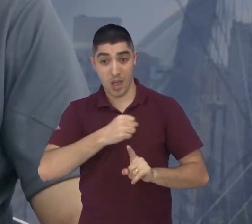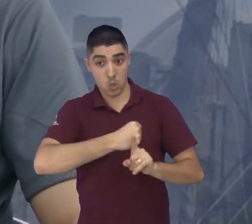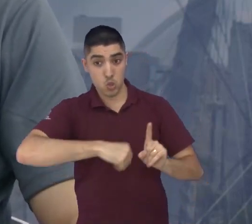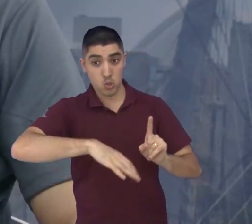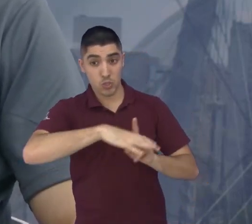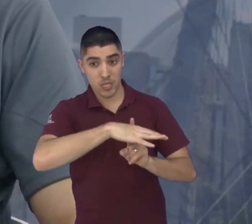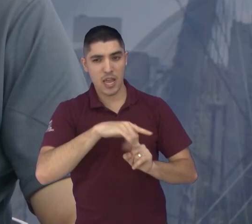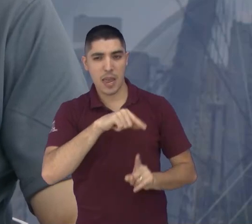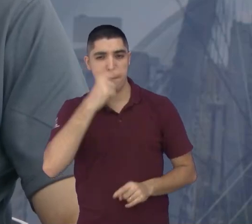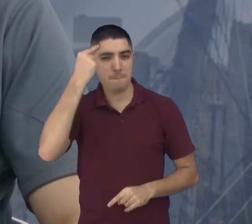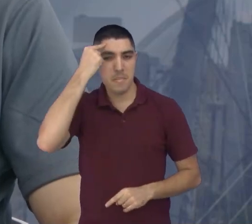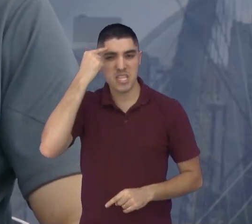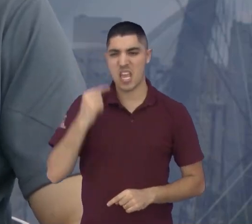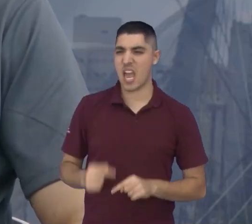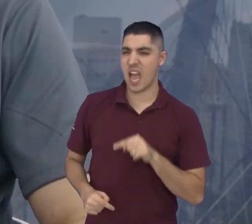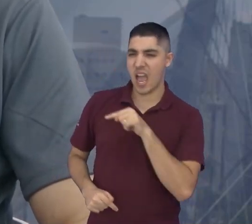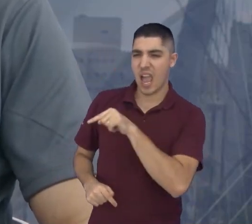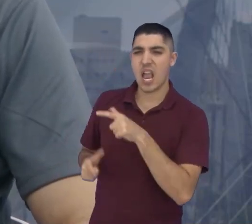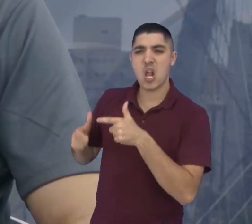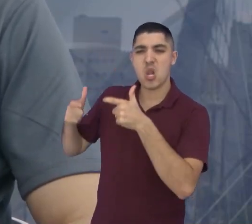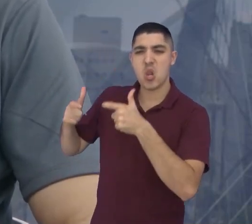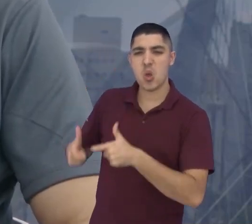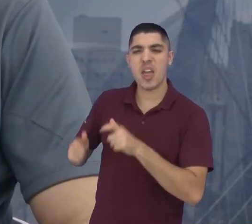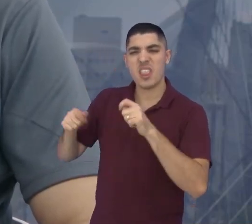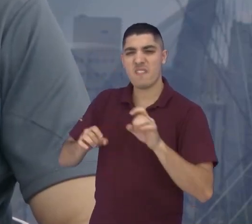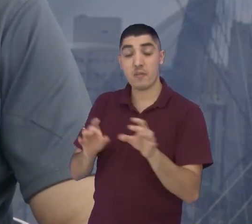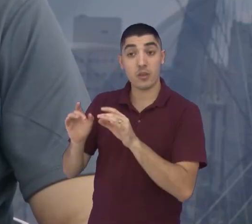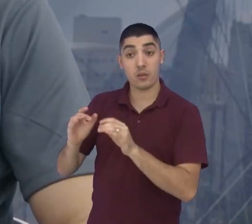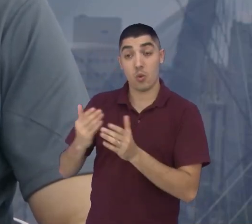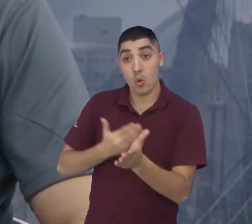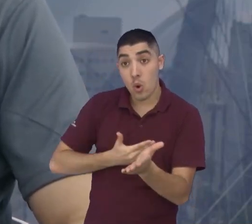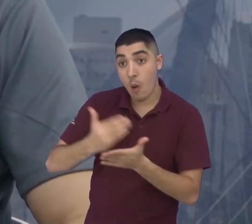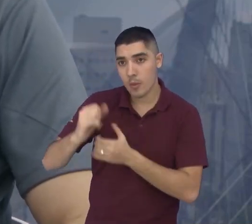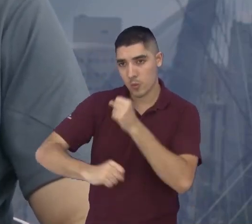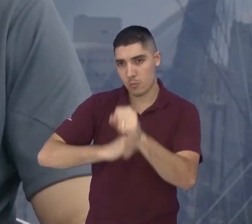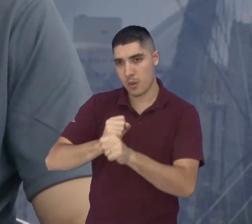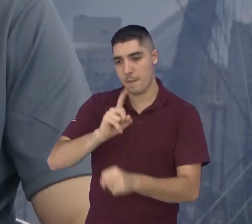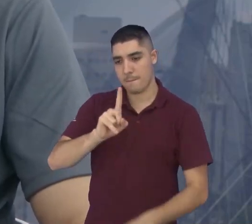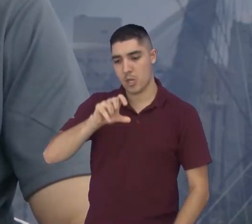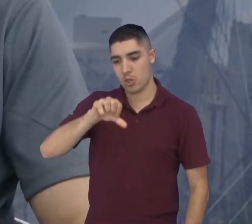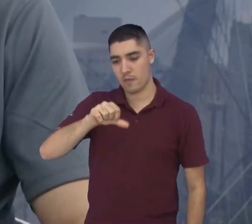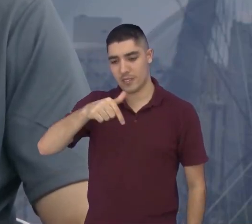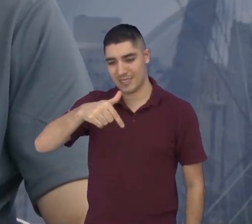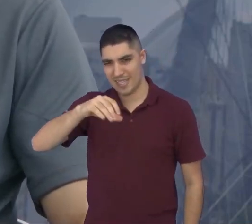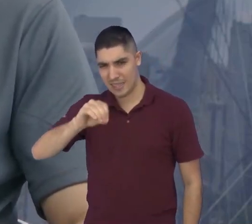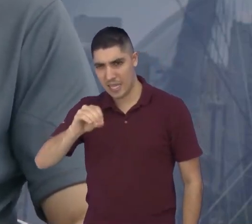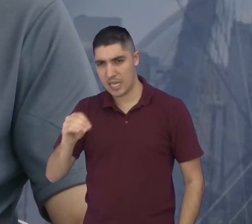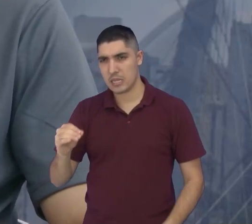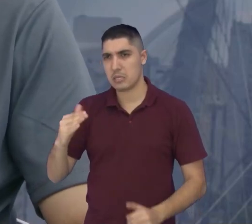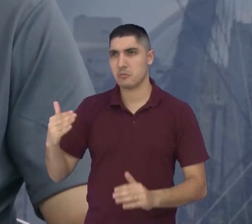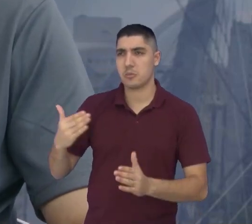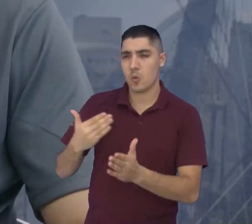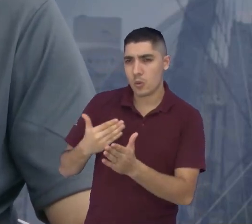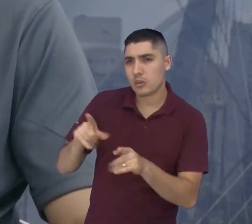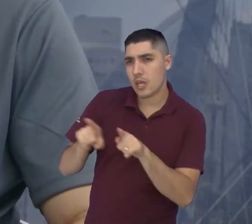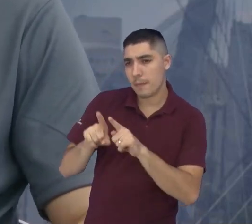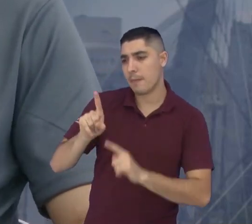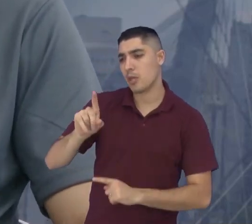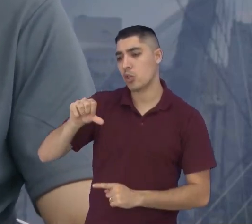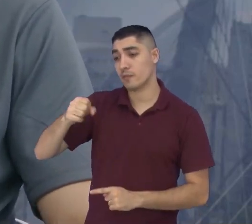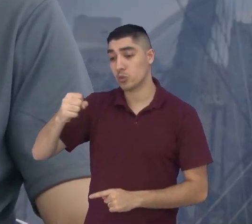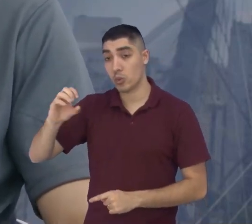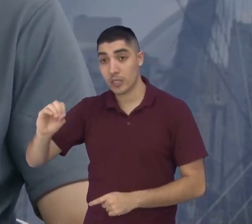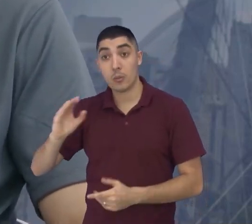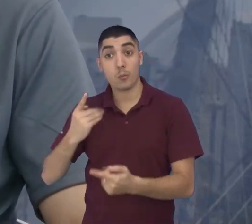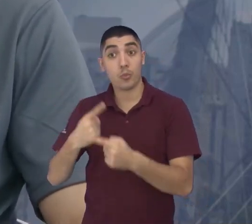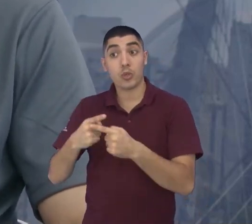especulação imobiliária que acontecia no final dos anos 70 e início dos anos 80, com o crescimento exponencial